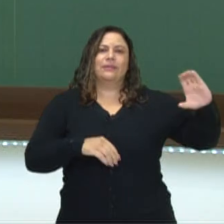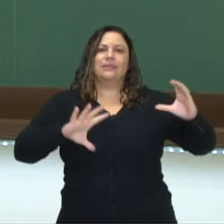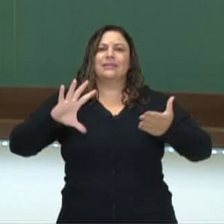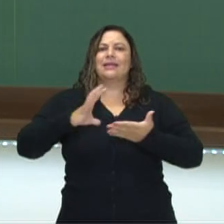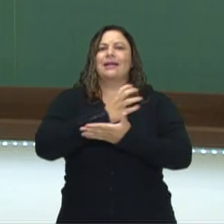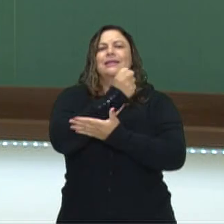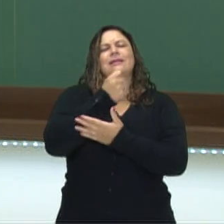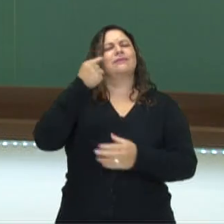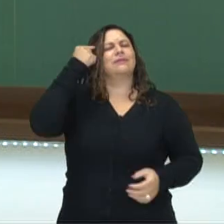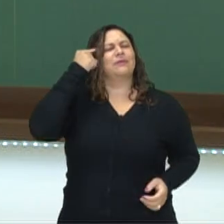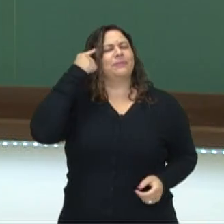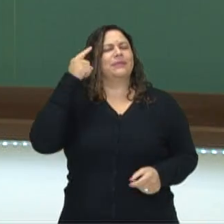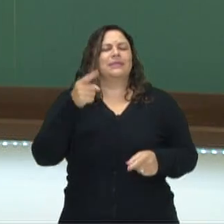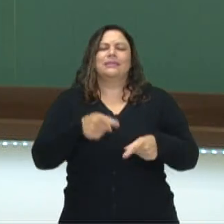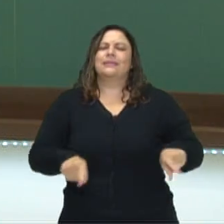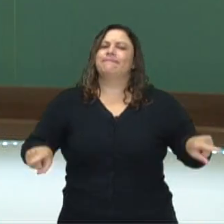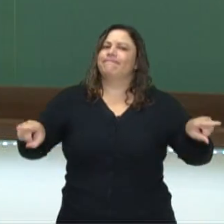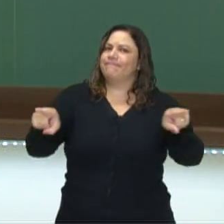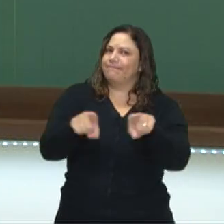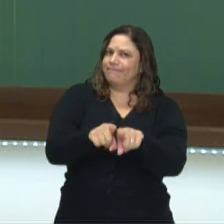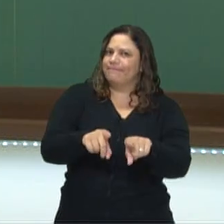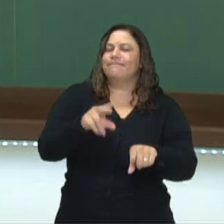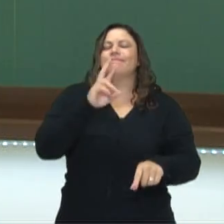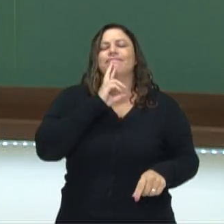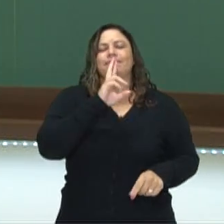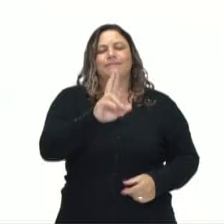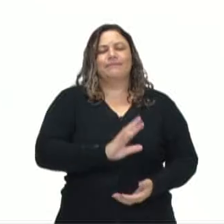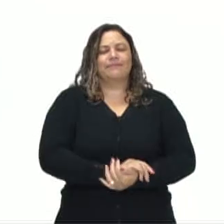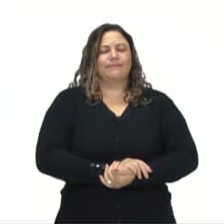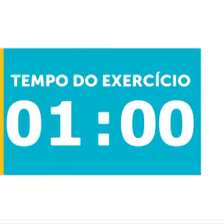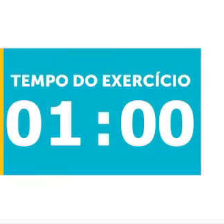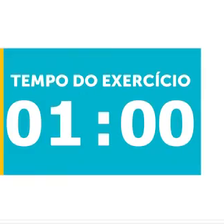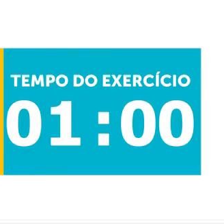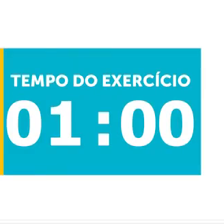isso, daqui a pouquinho a gente volta com a correção.